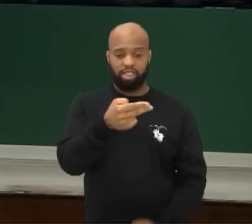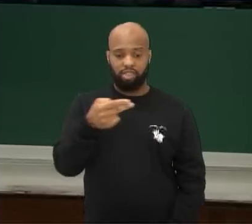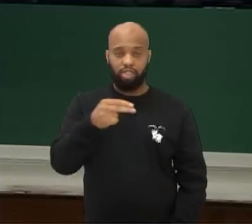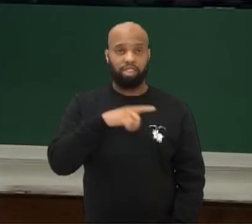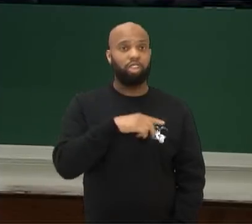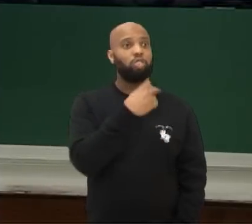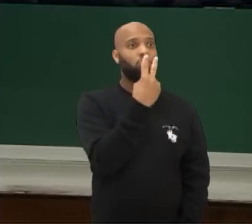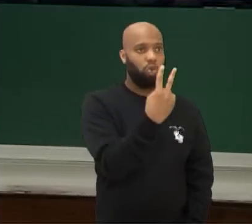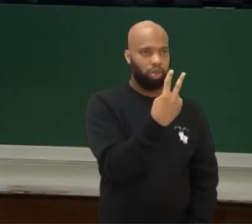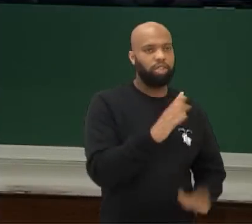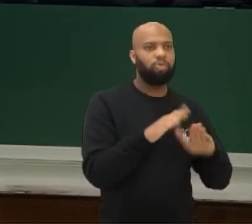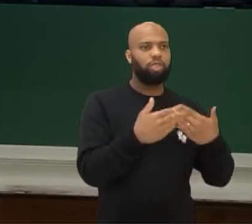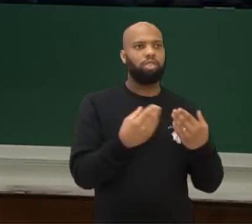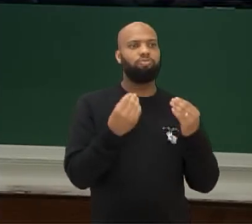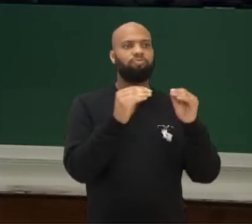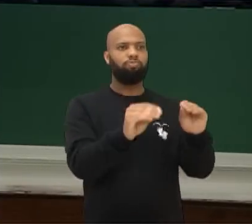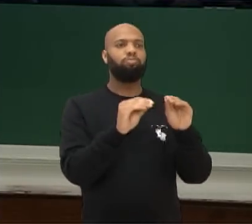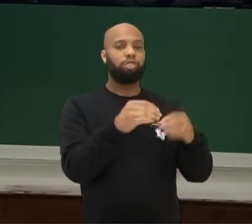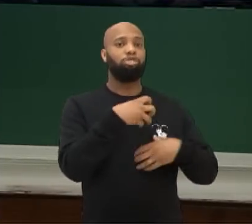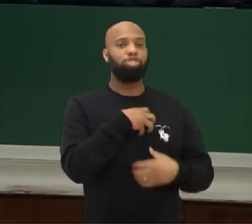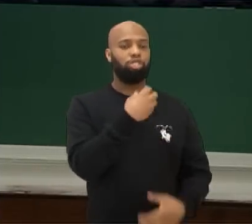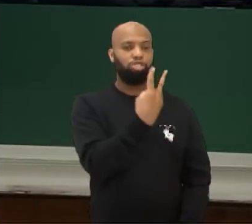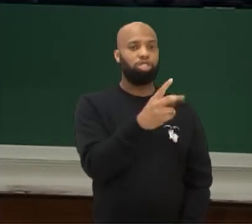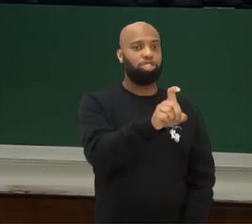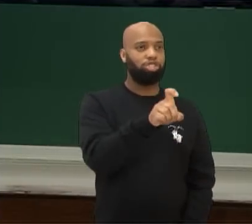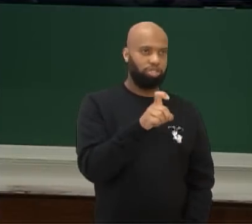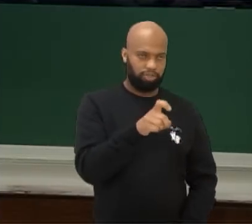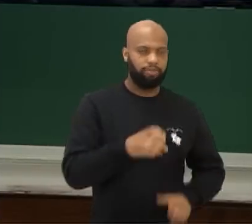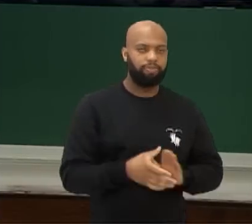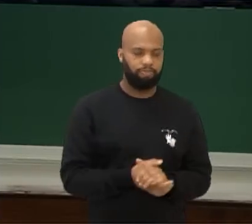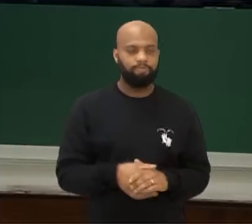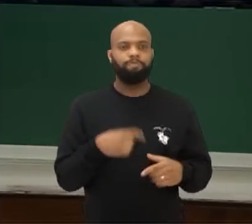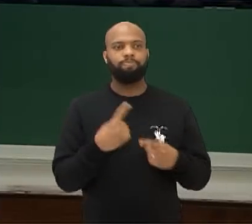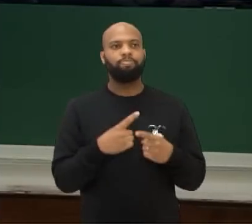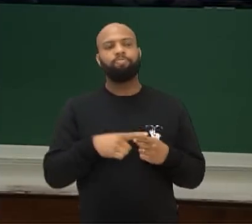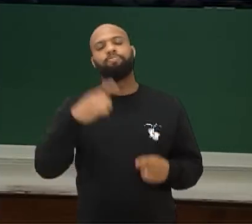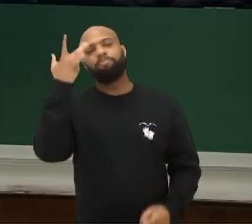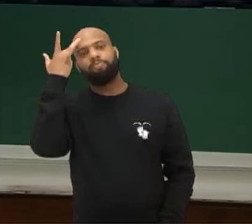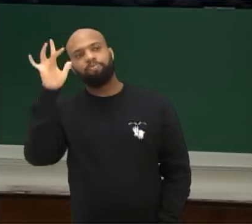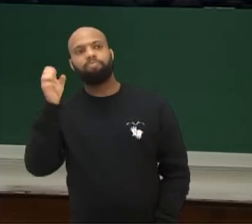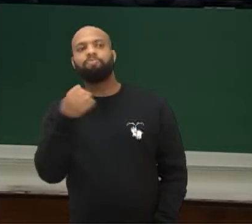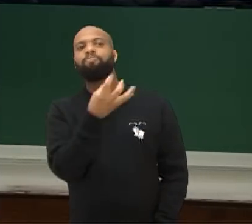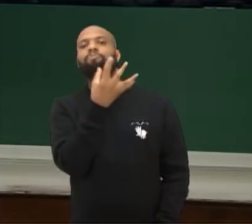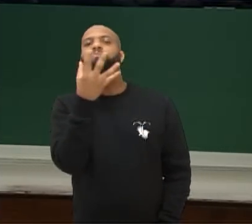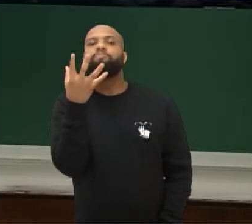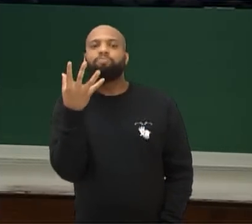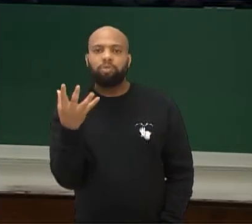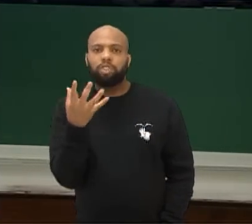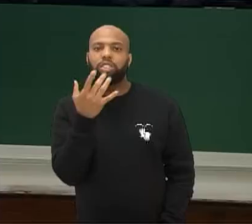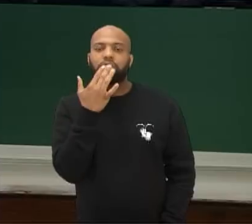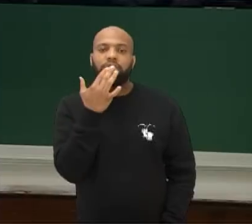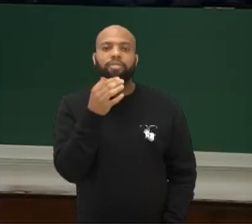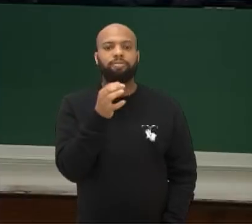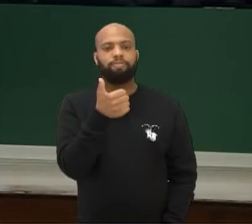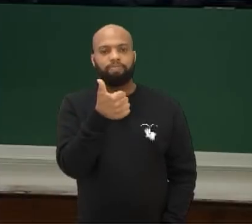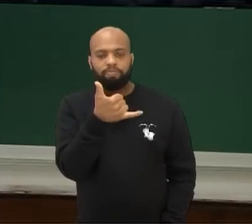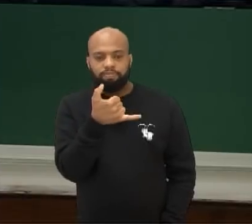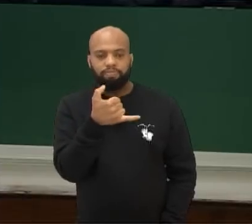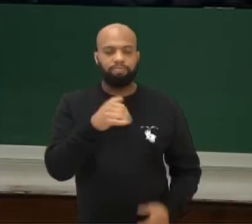caneta. Então, a professora expressou isso por 2x, porque nós não sabemos a quantidade de canetas de cada